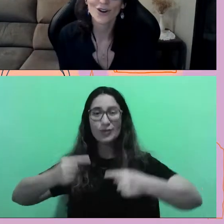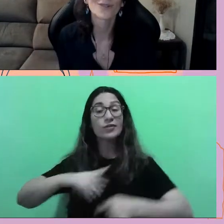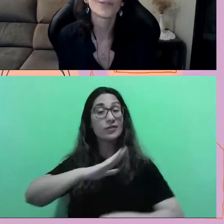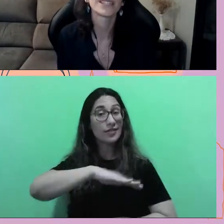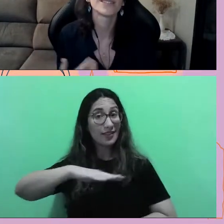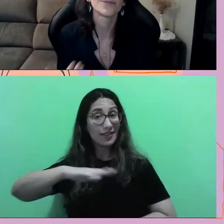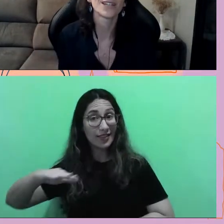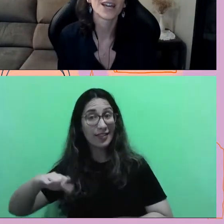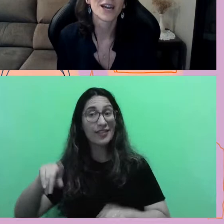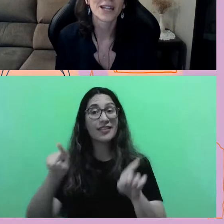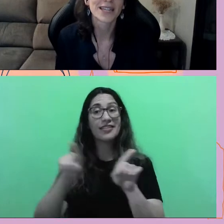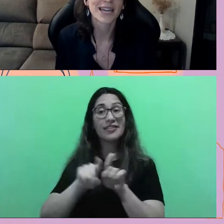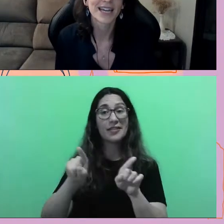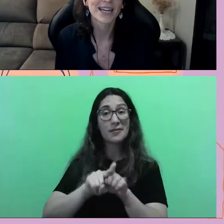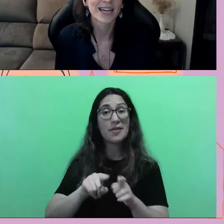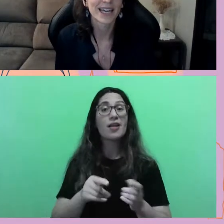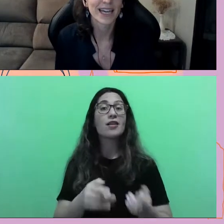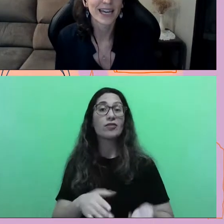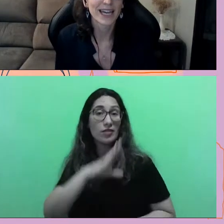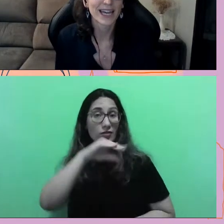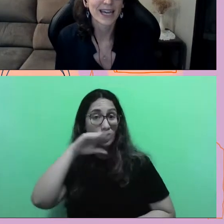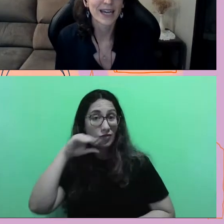crianças, jovens, enfim, né?